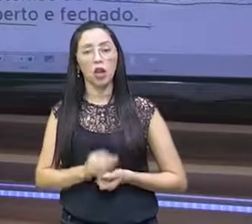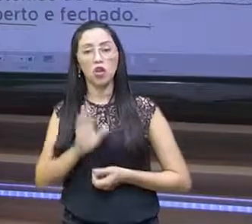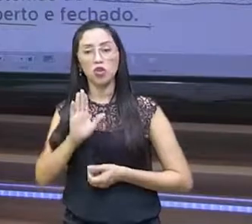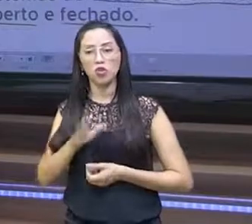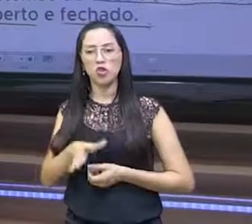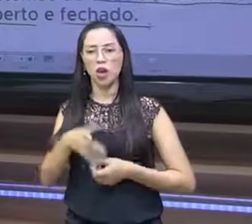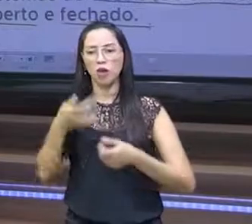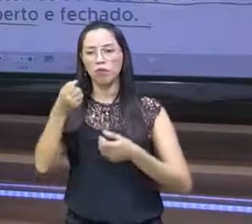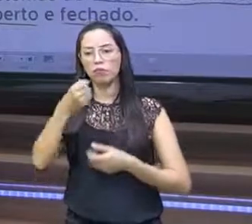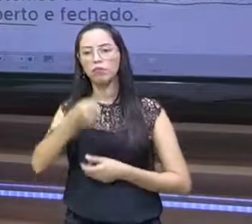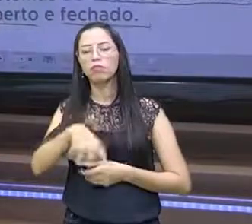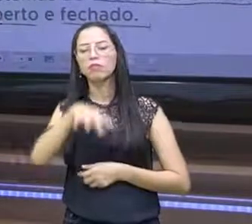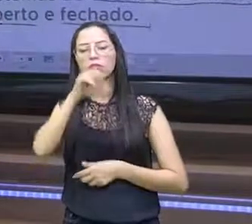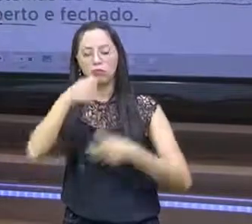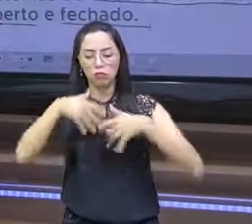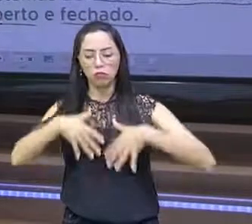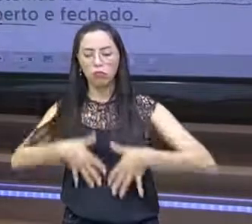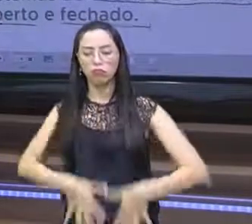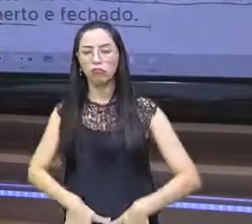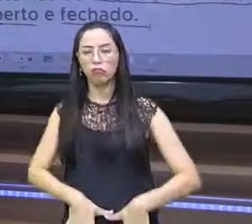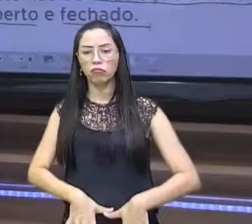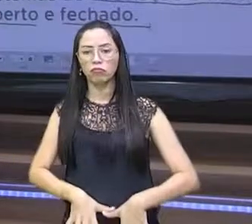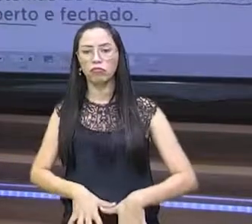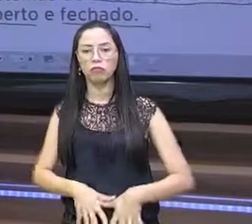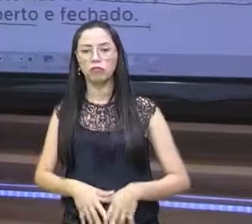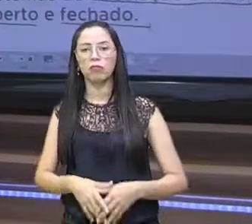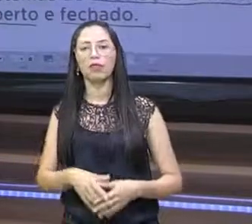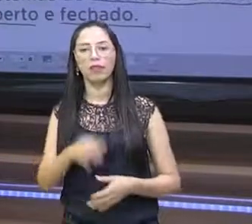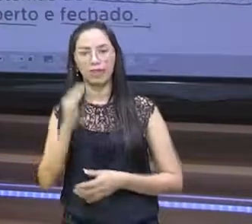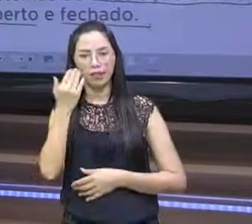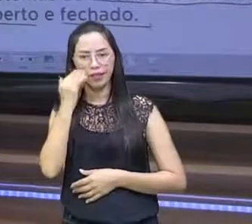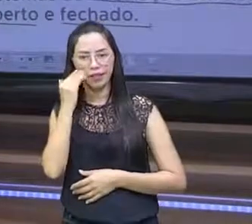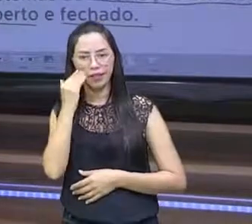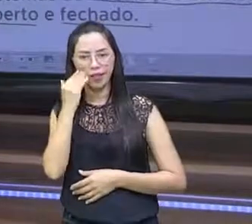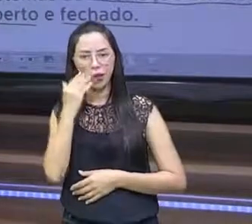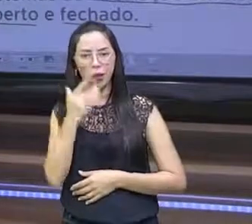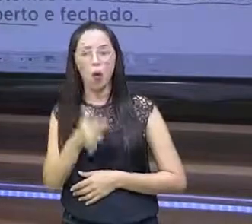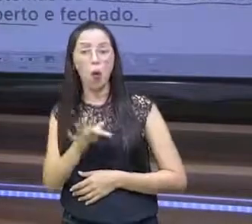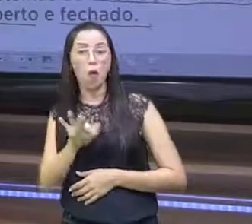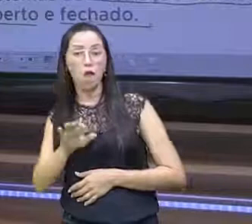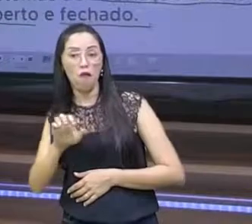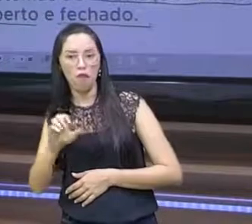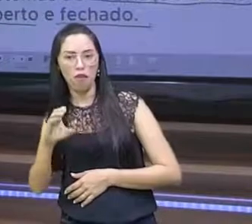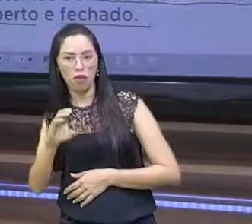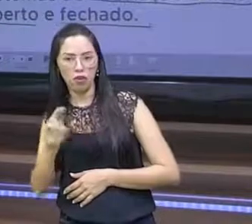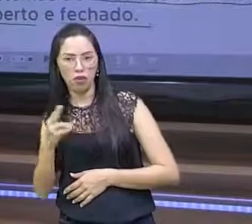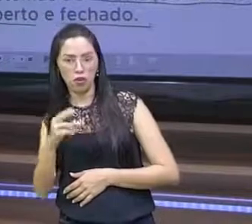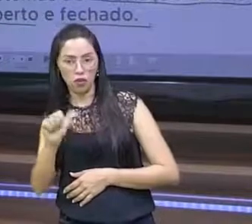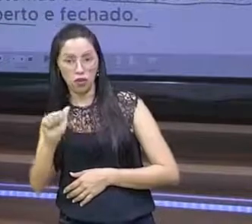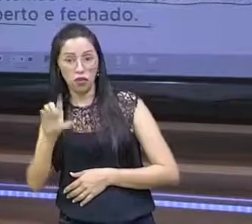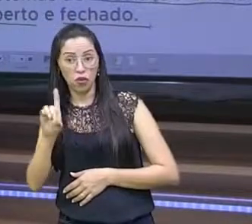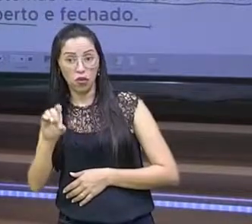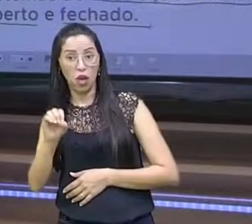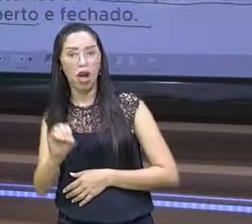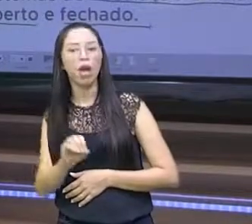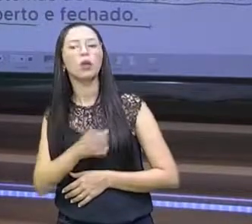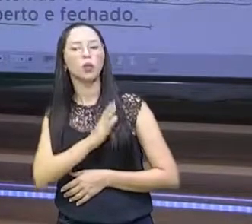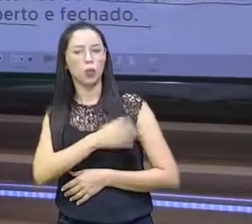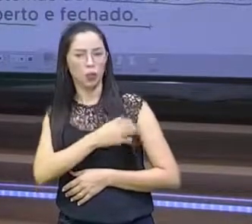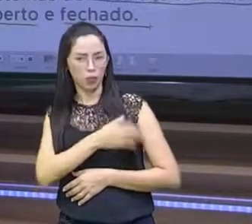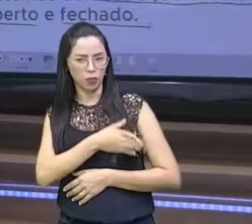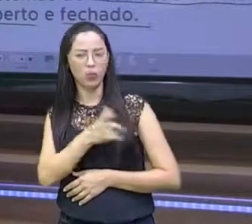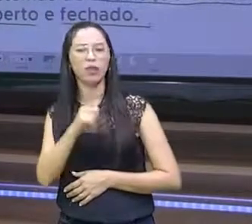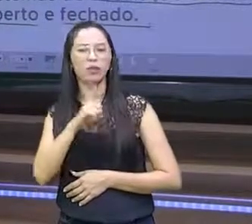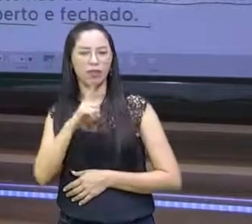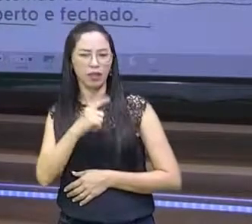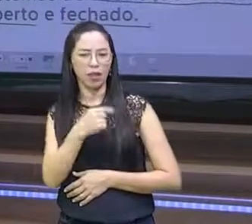um órgão específico para fazer isso, como nós vimos que no fechado tem. Então, essa é a principal diferença entre eles.